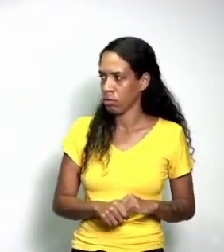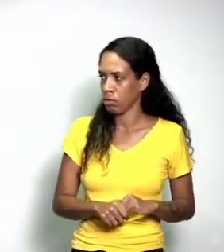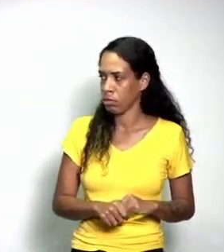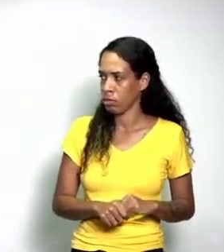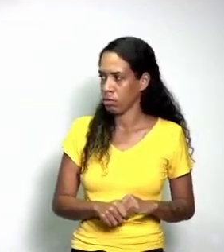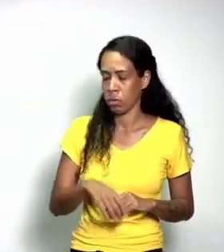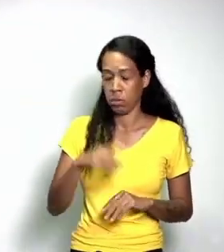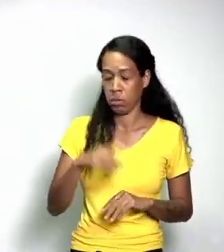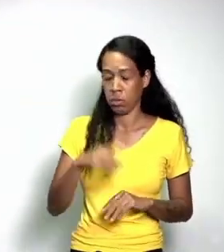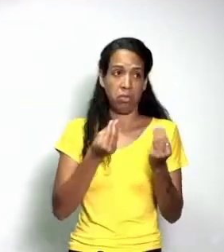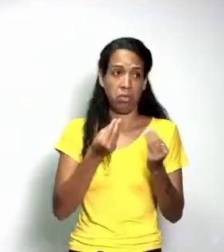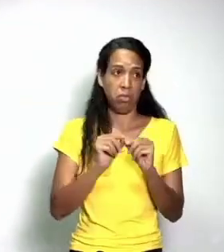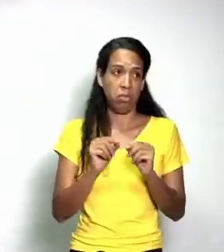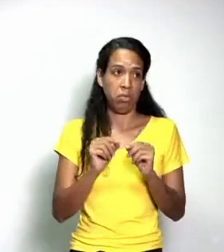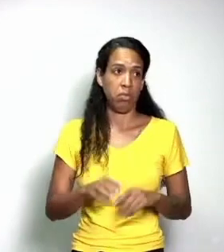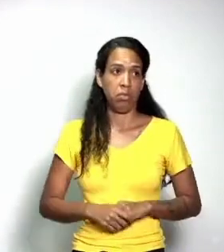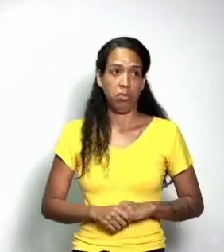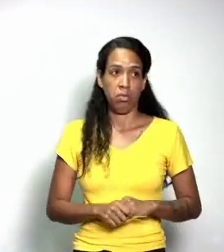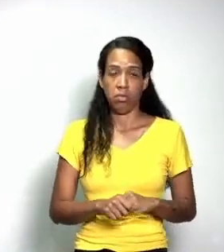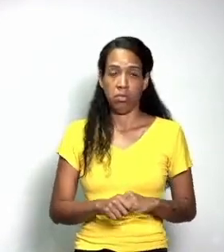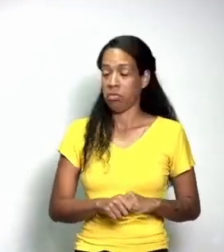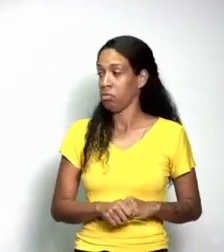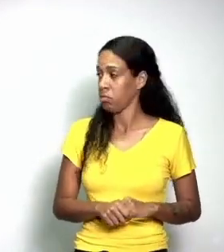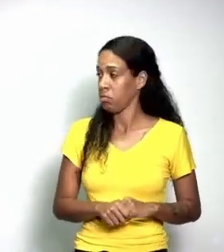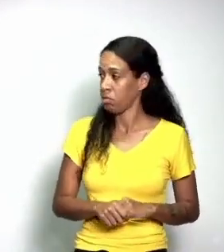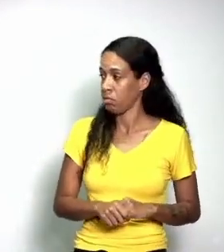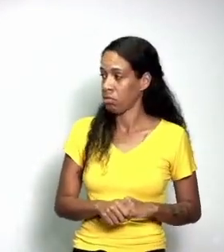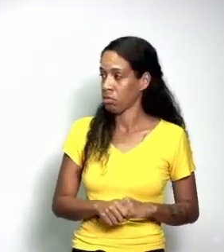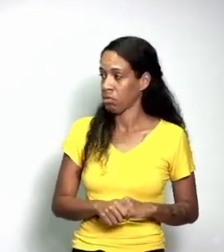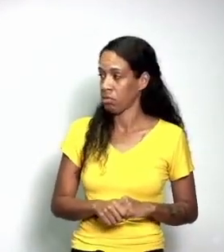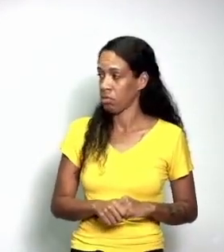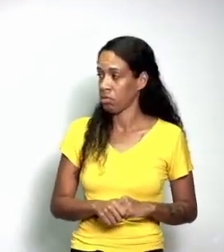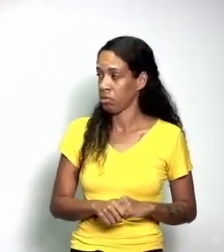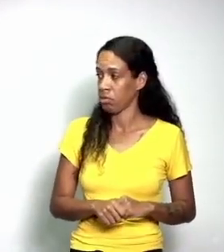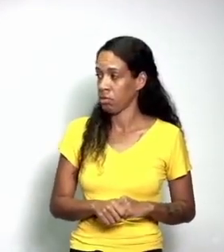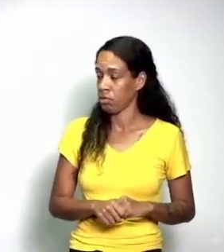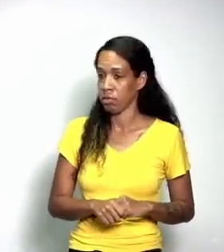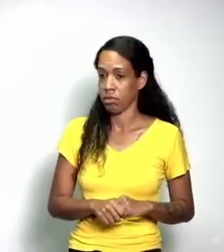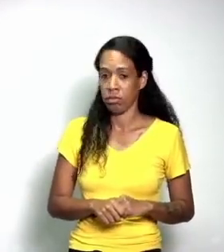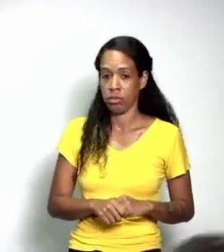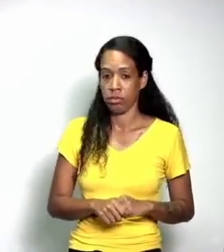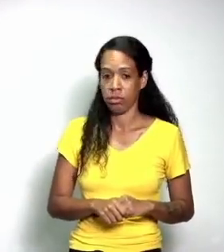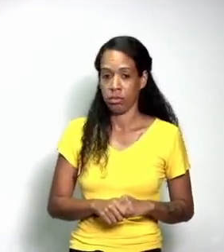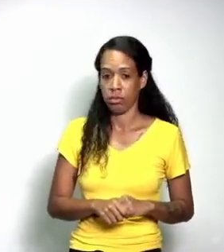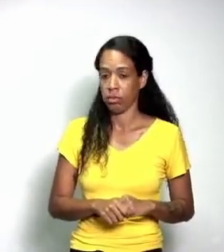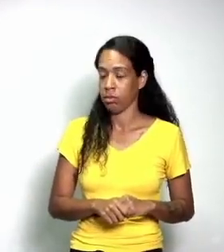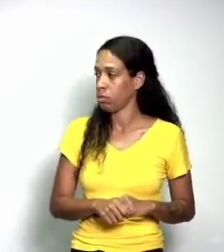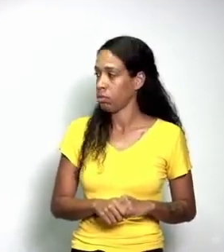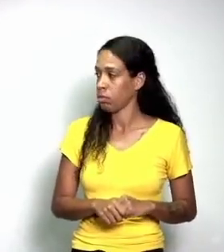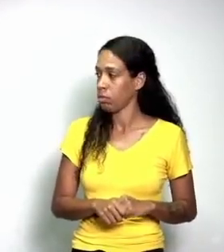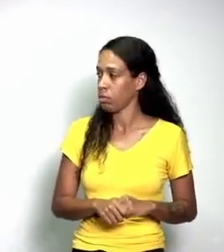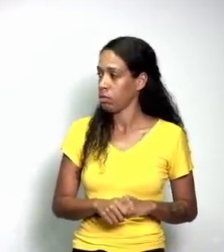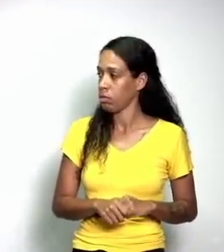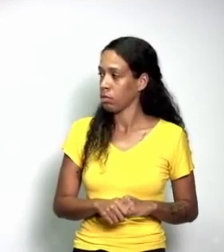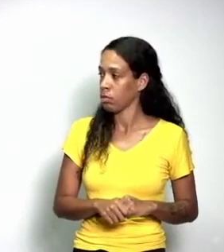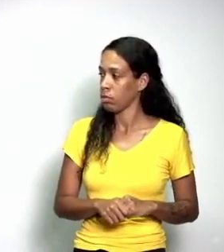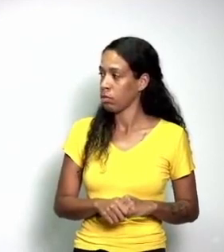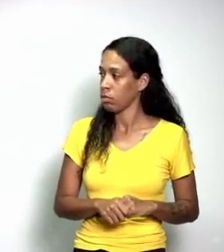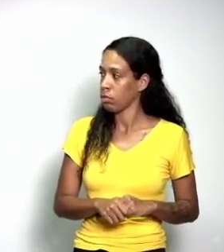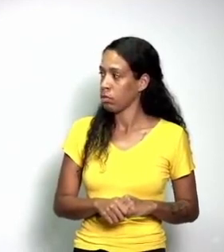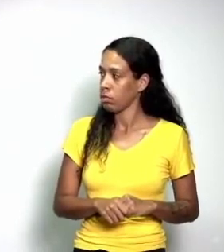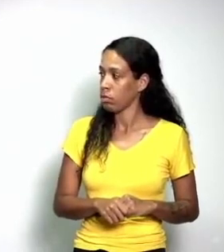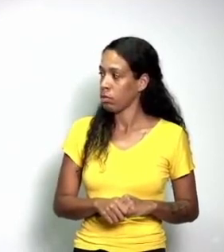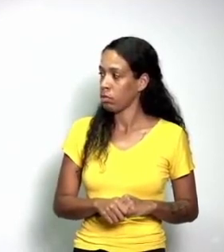vocês. Se ele tivesse mais girado... Ele é da mesma peça. Aí você pode tirar da mesma